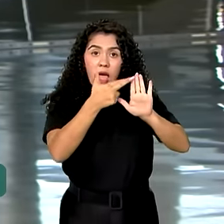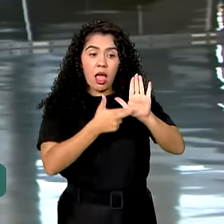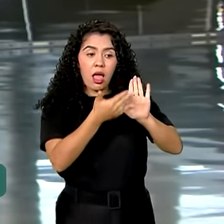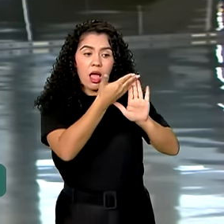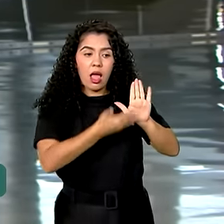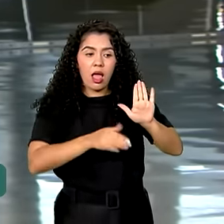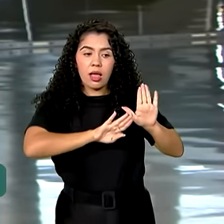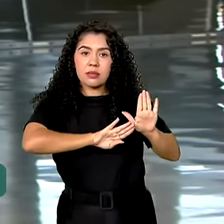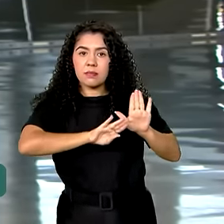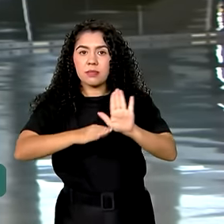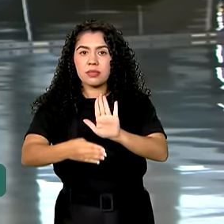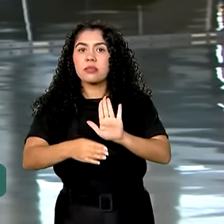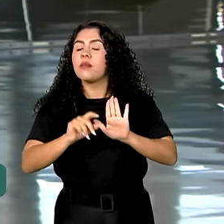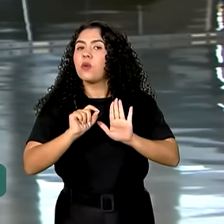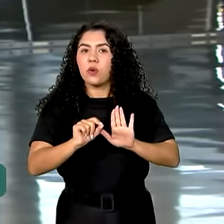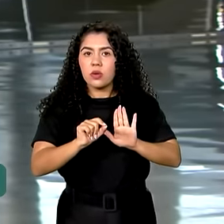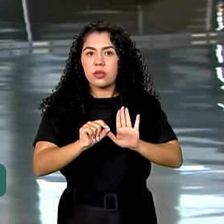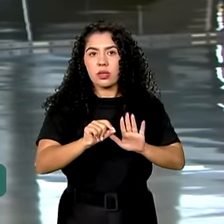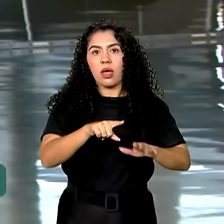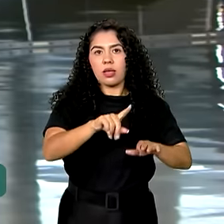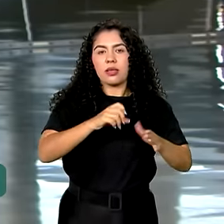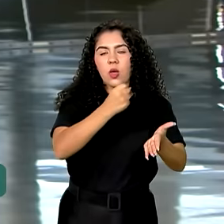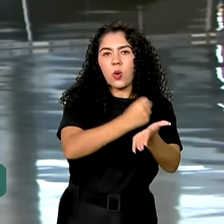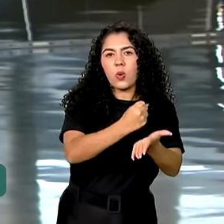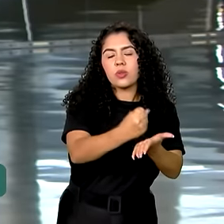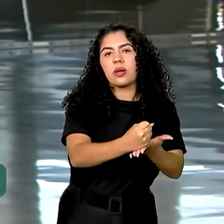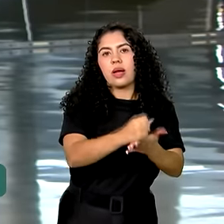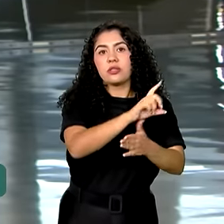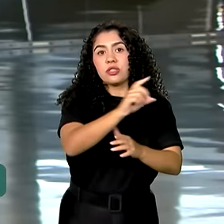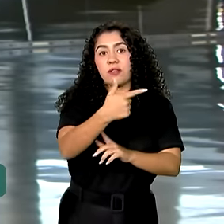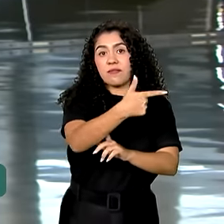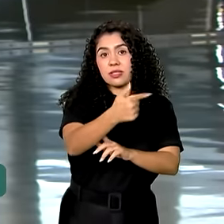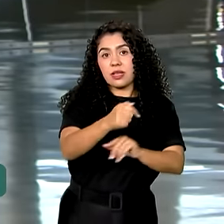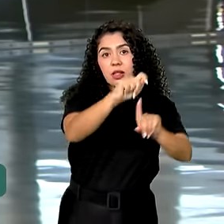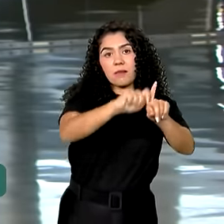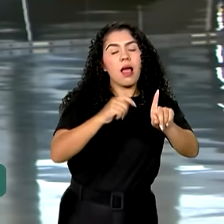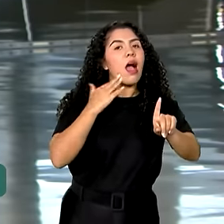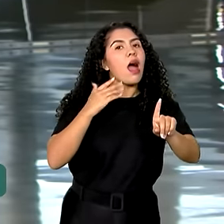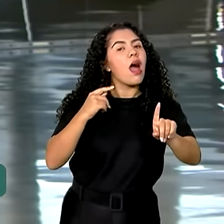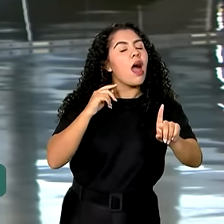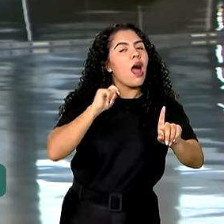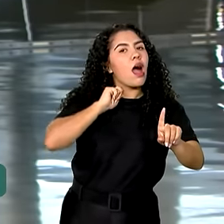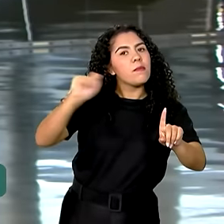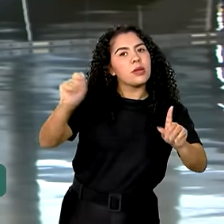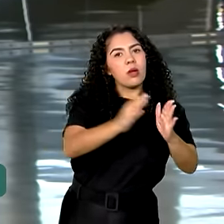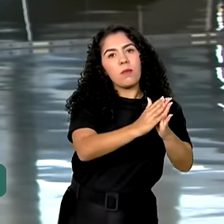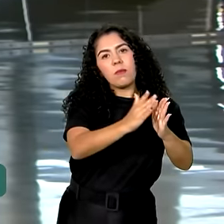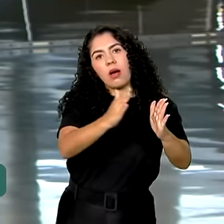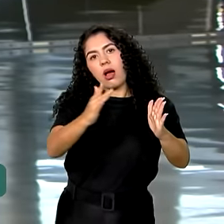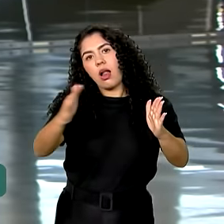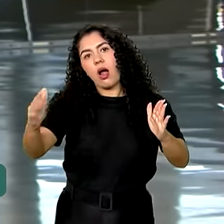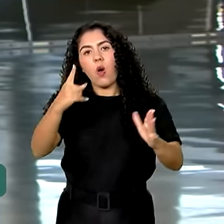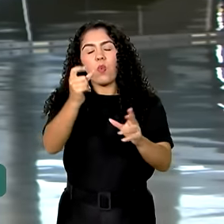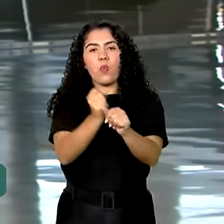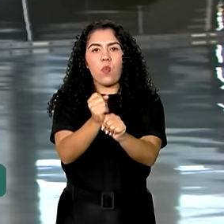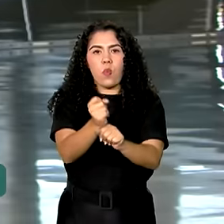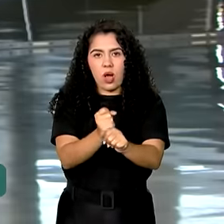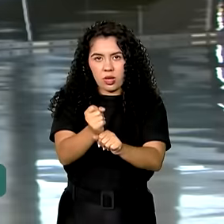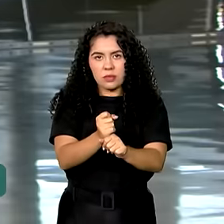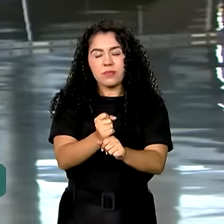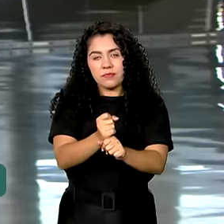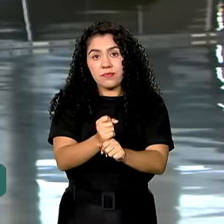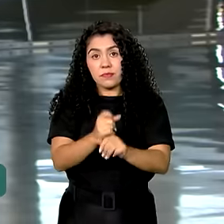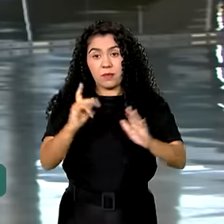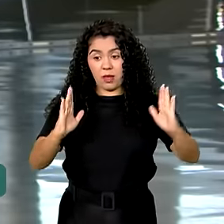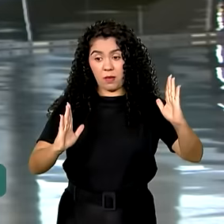serviços contratados a partir do dia 27 de abril até um ano após o fim do decreto de estado de calamidade.